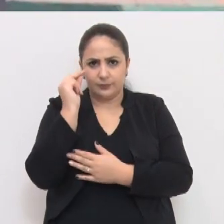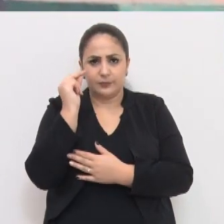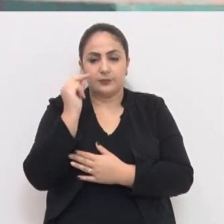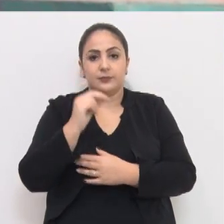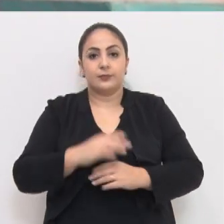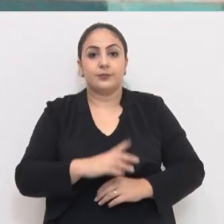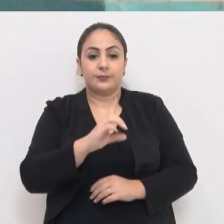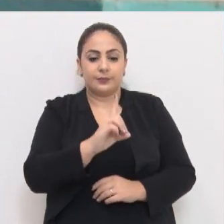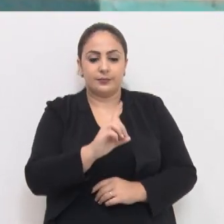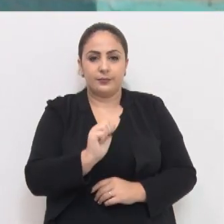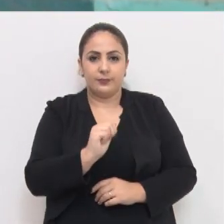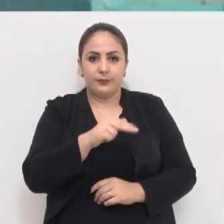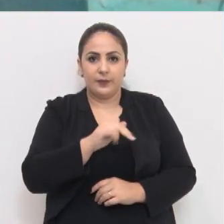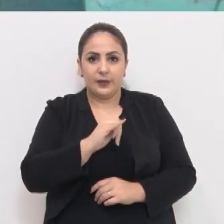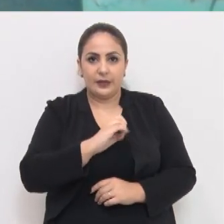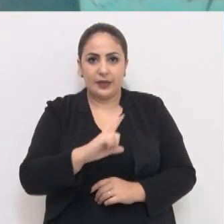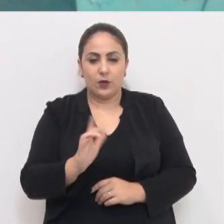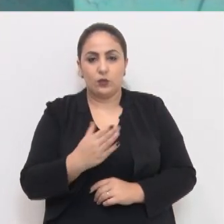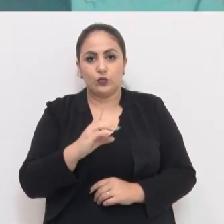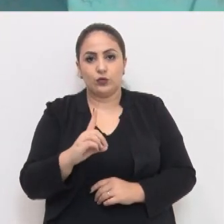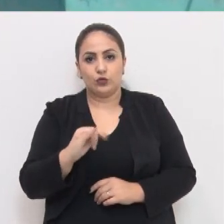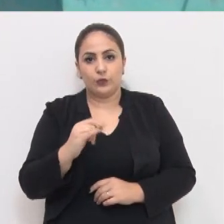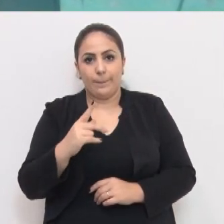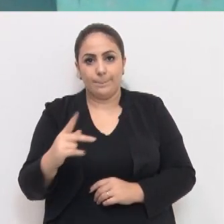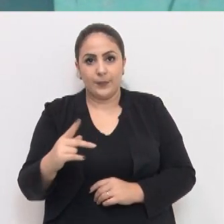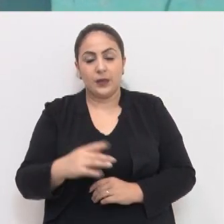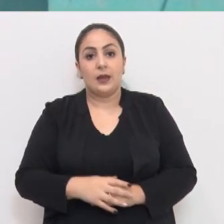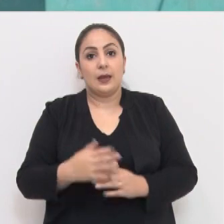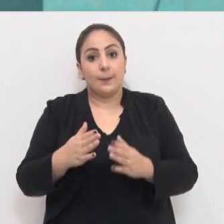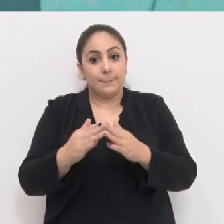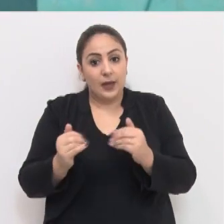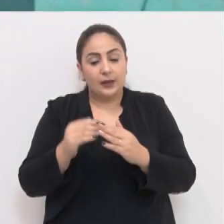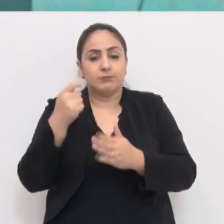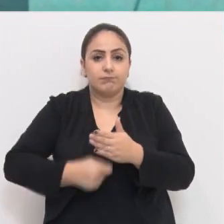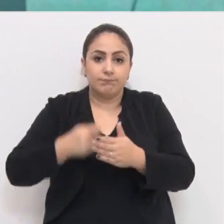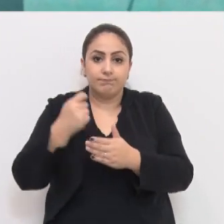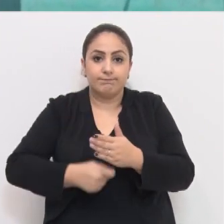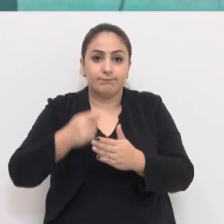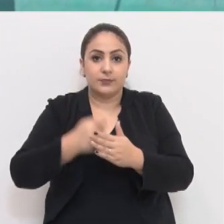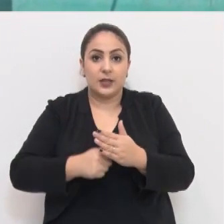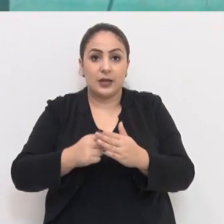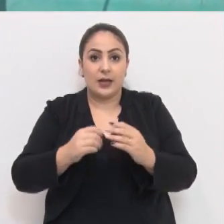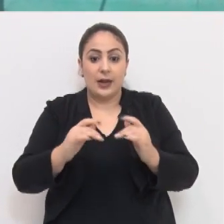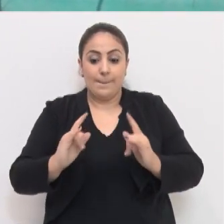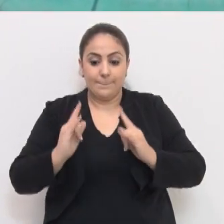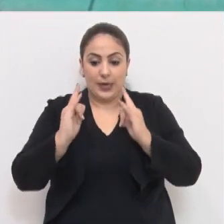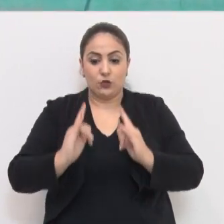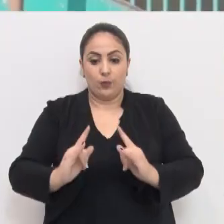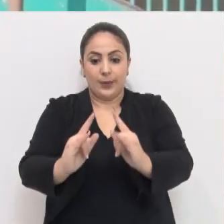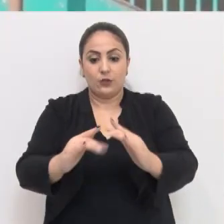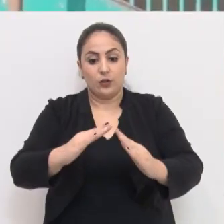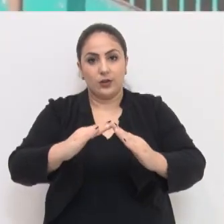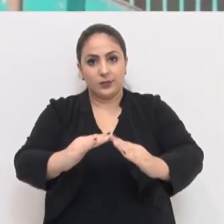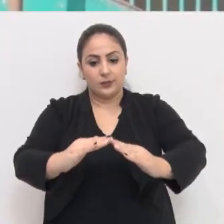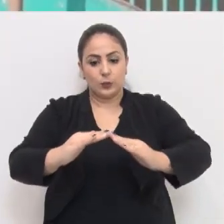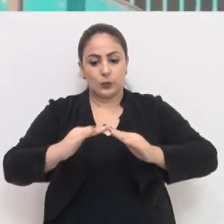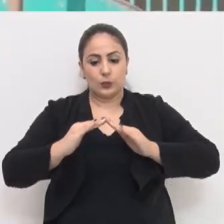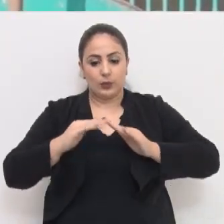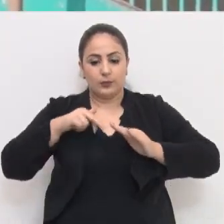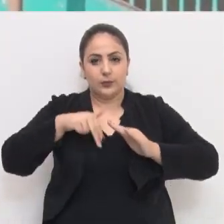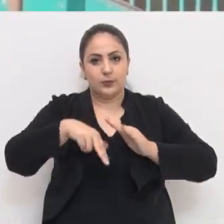Fundo aconteceu em 2011, recebendo o status de Catedral Metropolitana. O local, no coração da